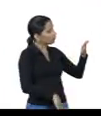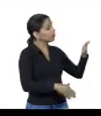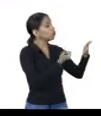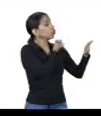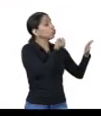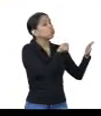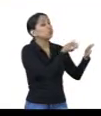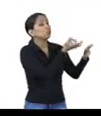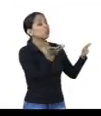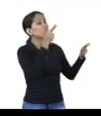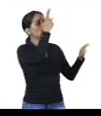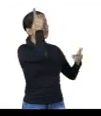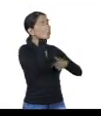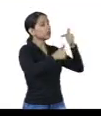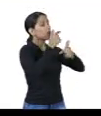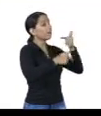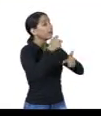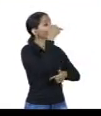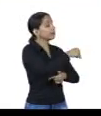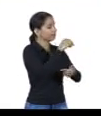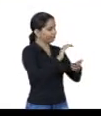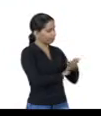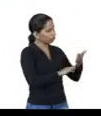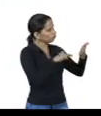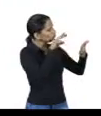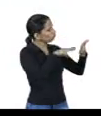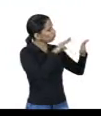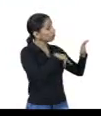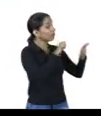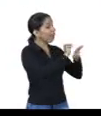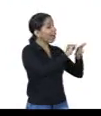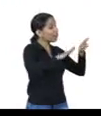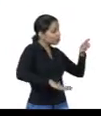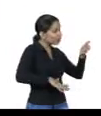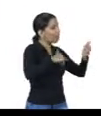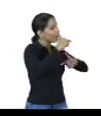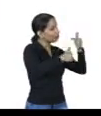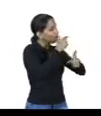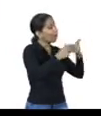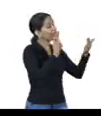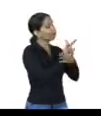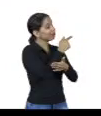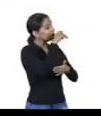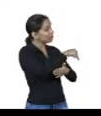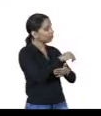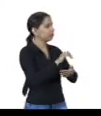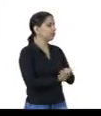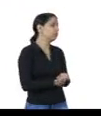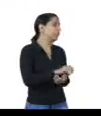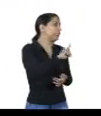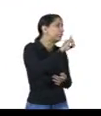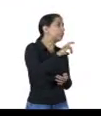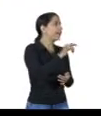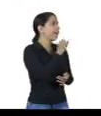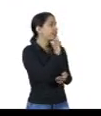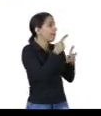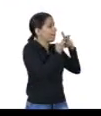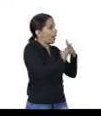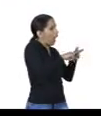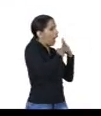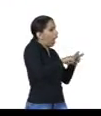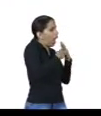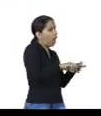de empregados envolvidos na atividade a ser desenvolvida, ou seja, uma manutenção mecânica numa locomotiva, ela